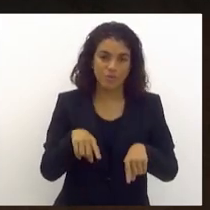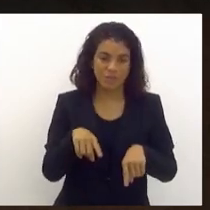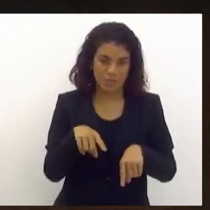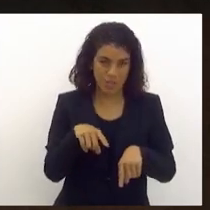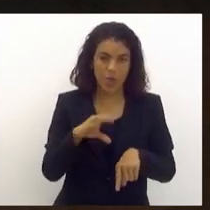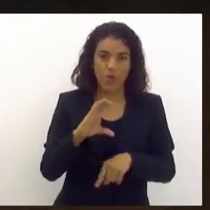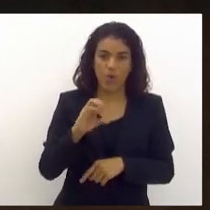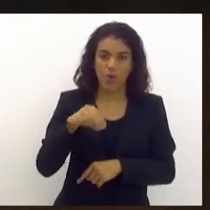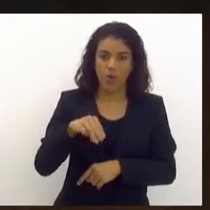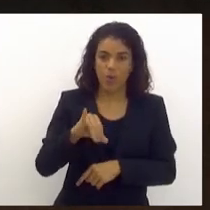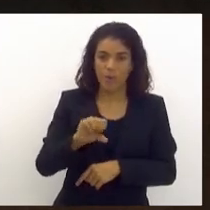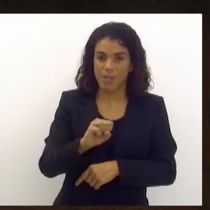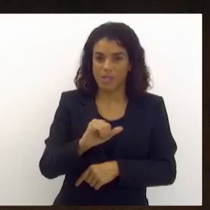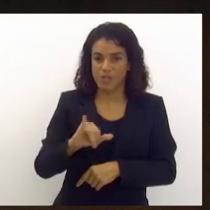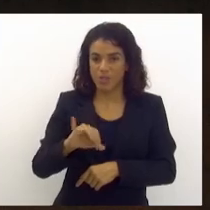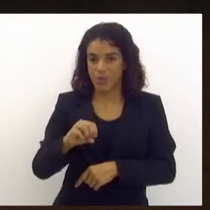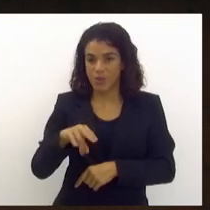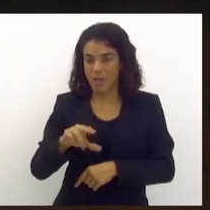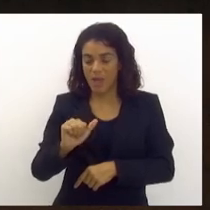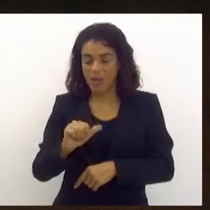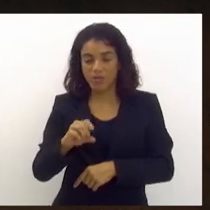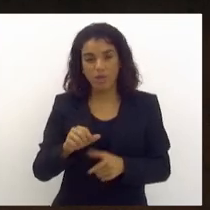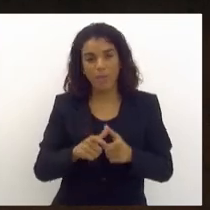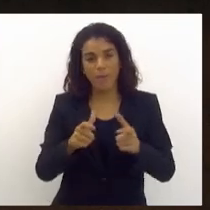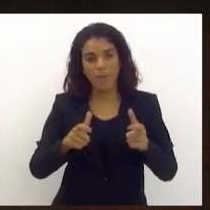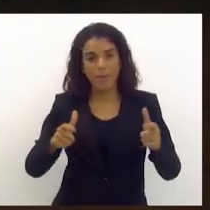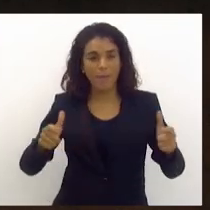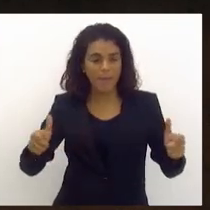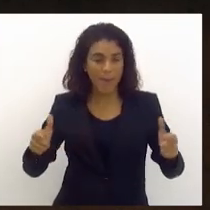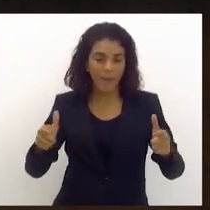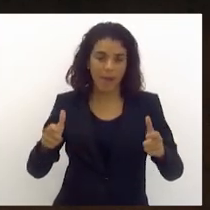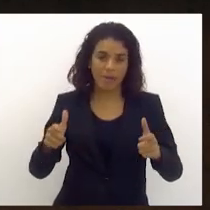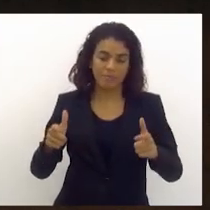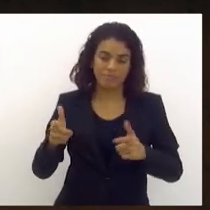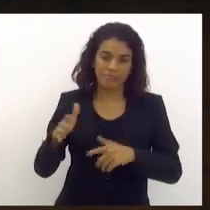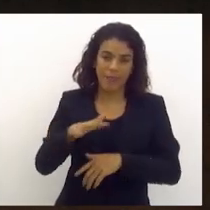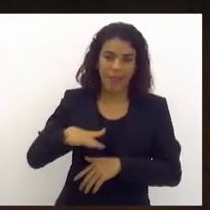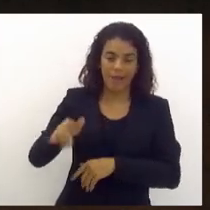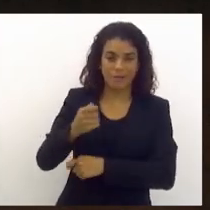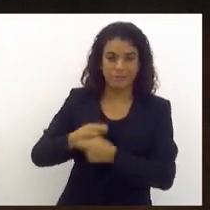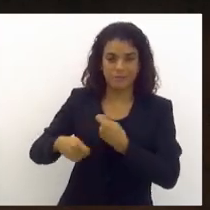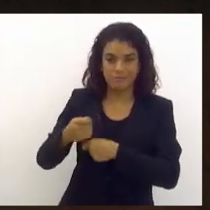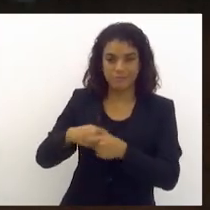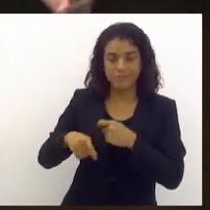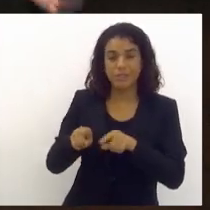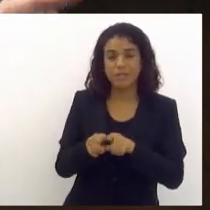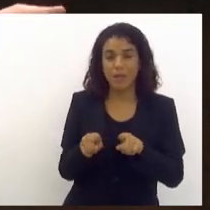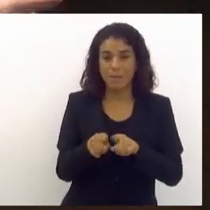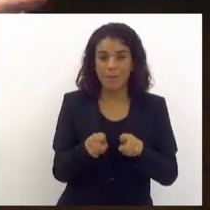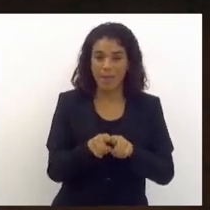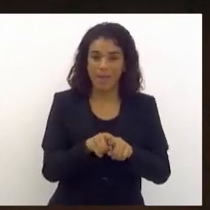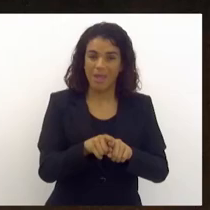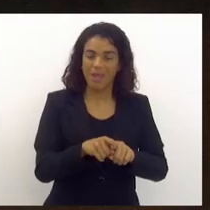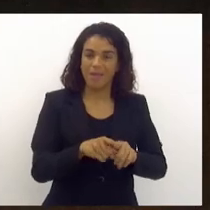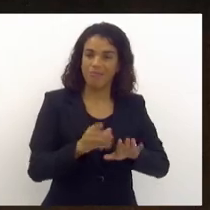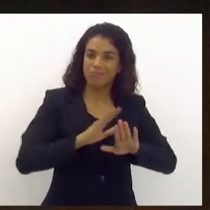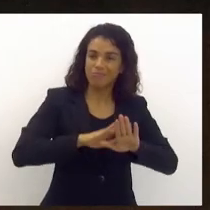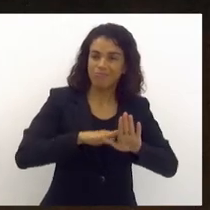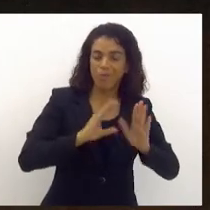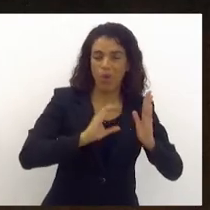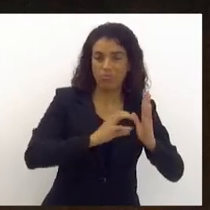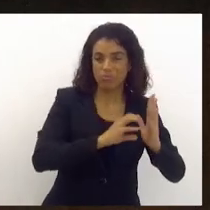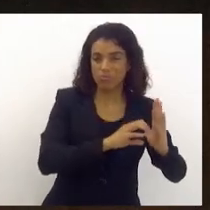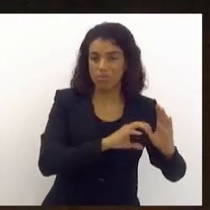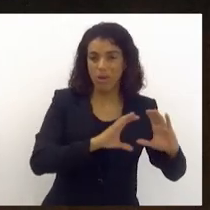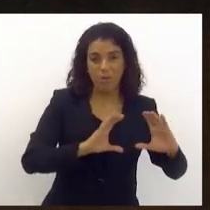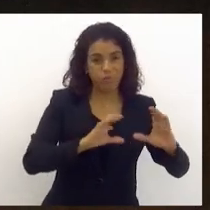que está crescente na administração. Além disso, a oposição está aqui se dizendo: somos